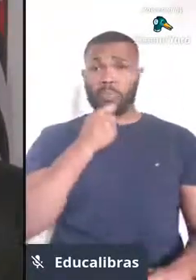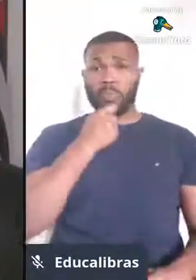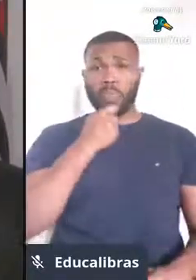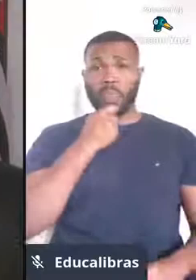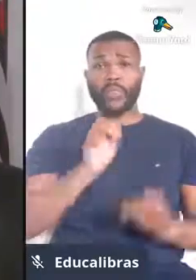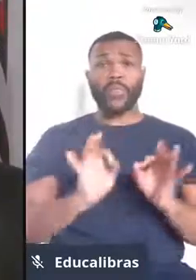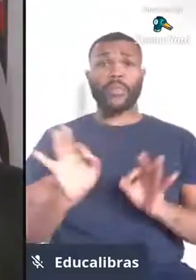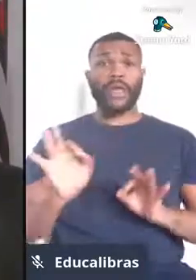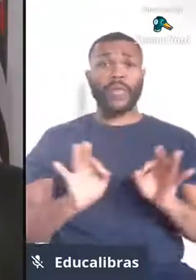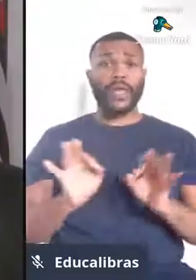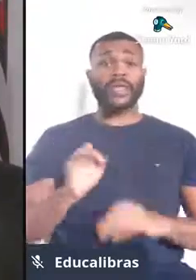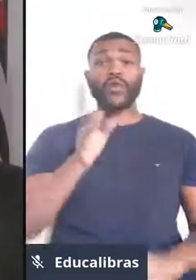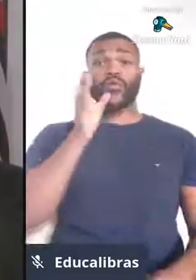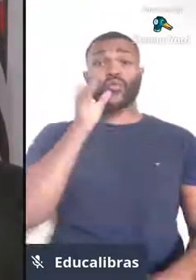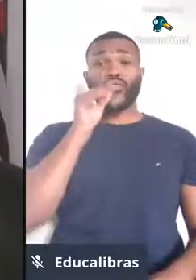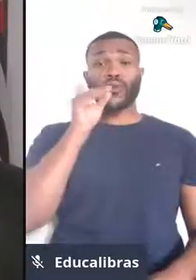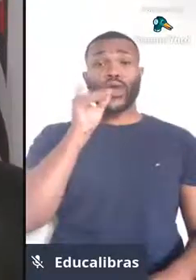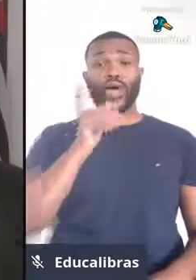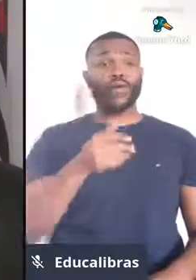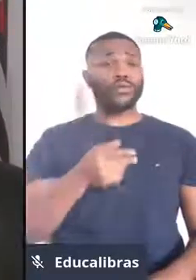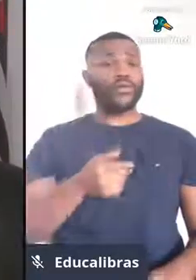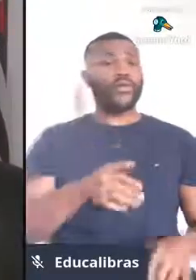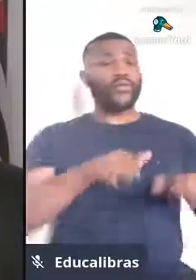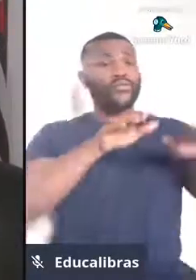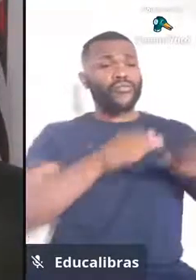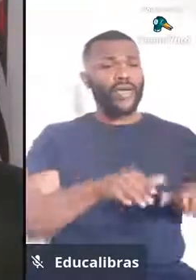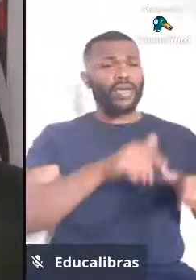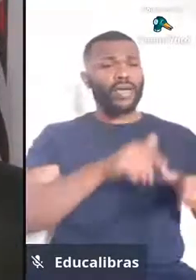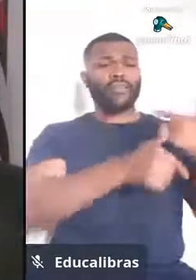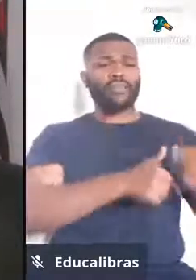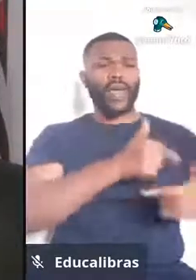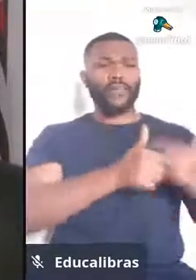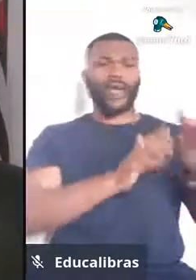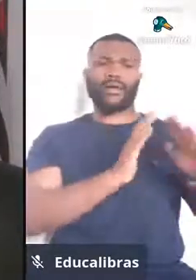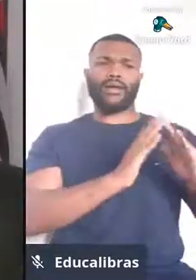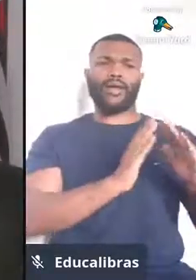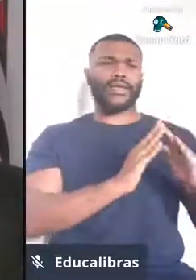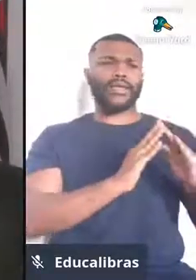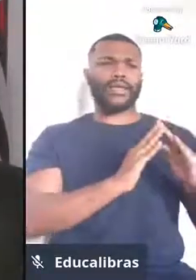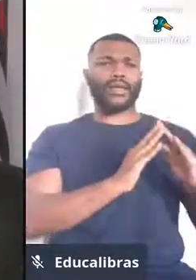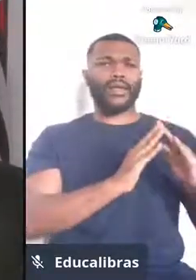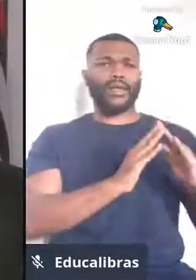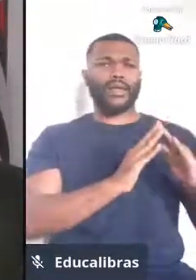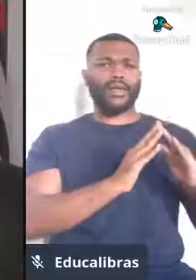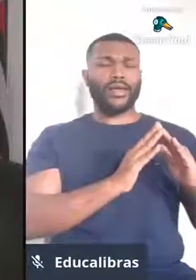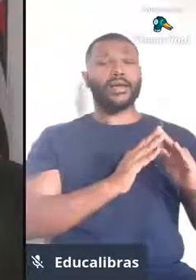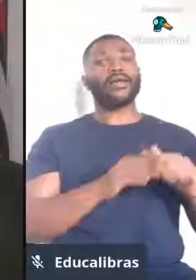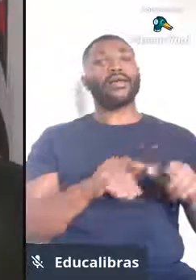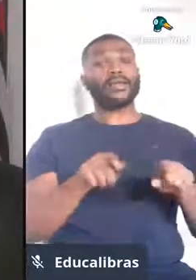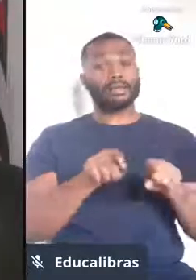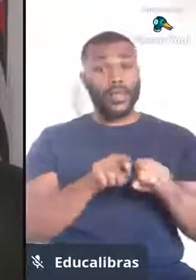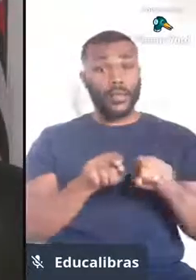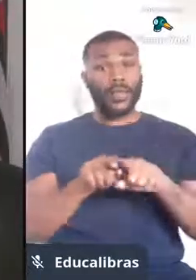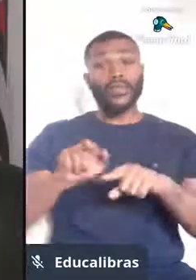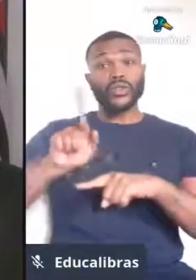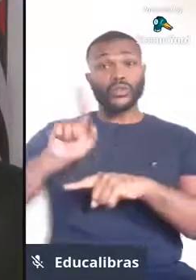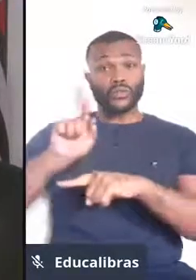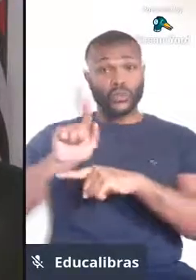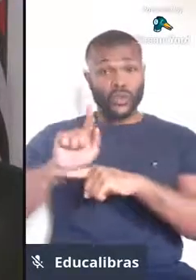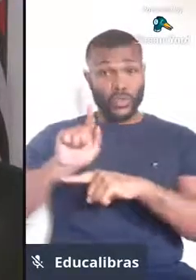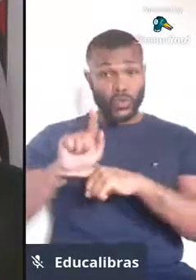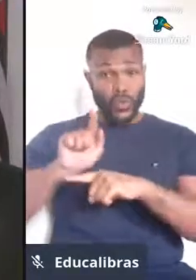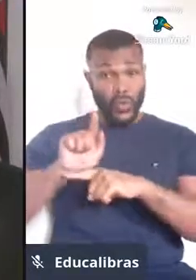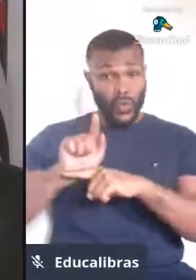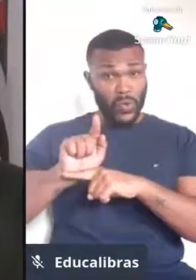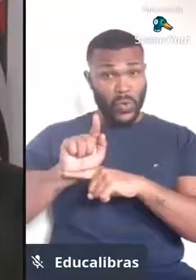seu quadro de funcionários trabalhando de home office, né? Então, não só os gestores não estão habituados com isso,